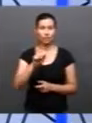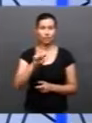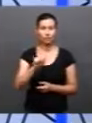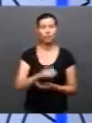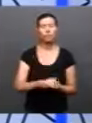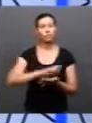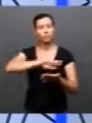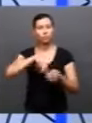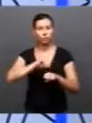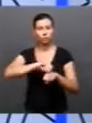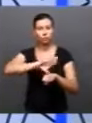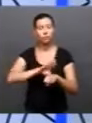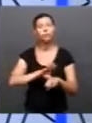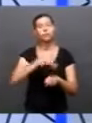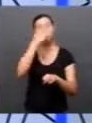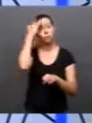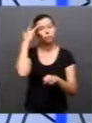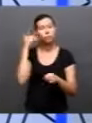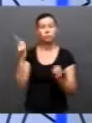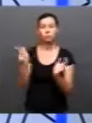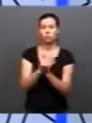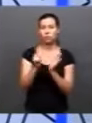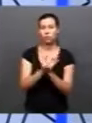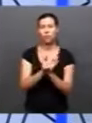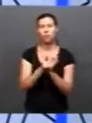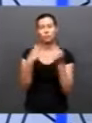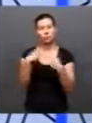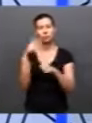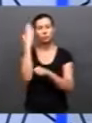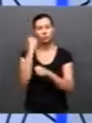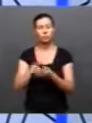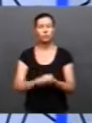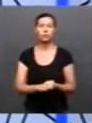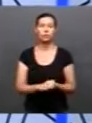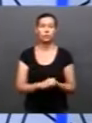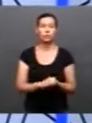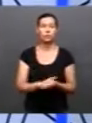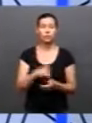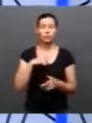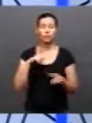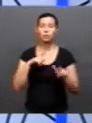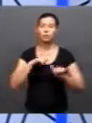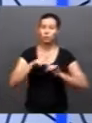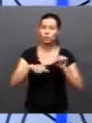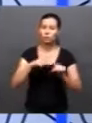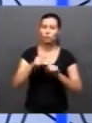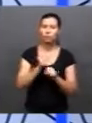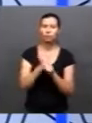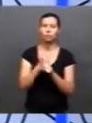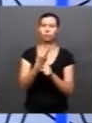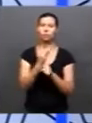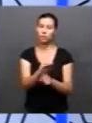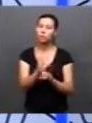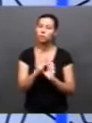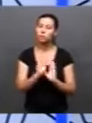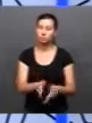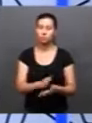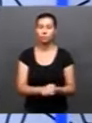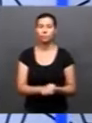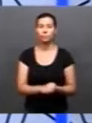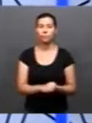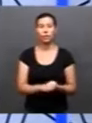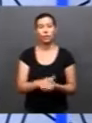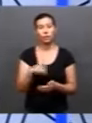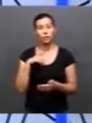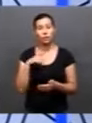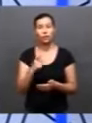científico para que o jornalista tenha um pouco de domínio. Mas vem sendo feito um trabalho ao longo dos últimos 30 anos. A Universidade de